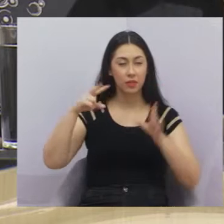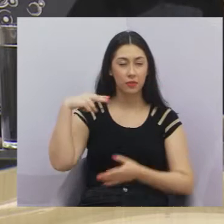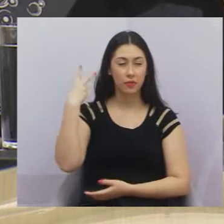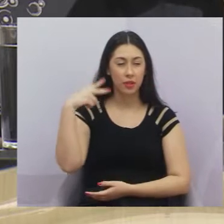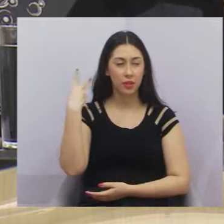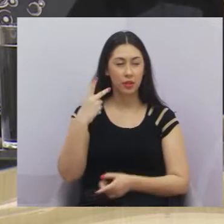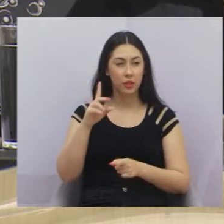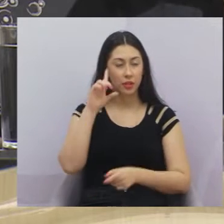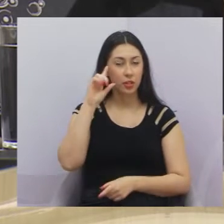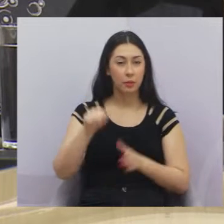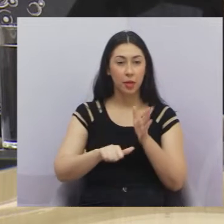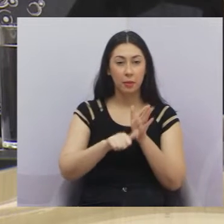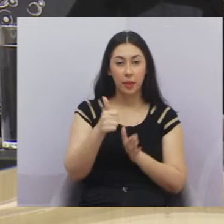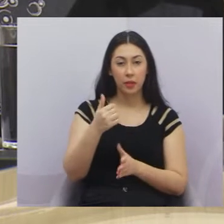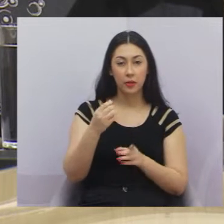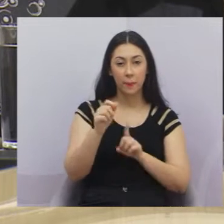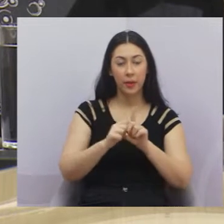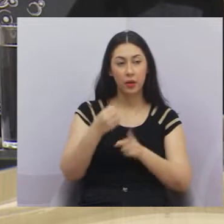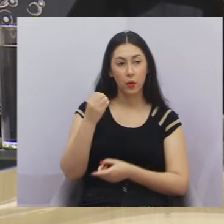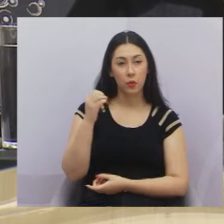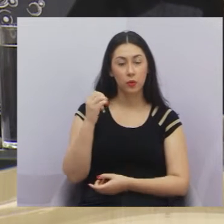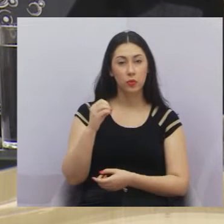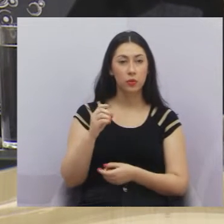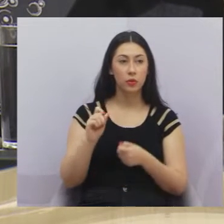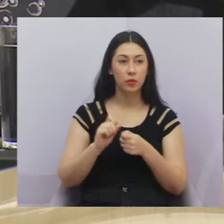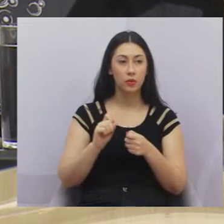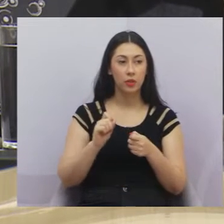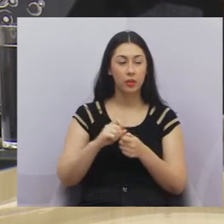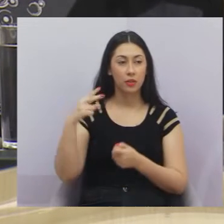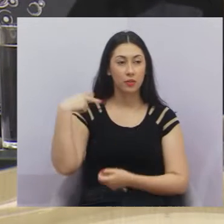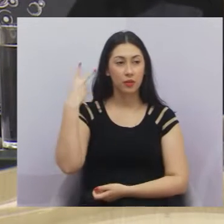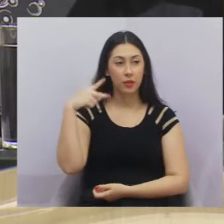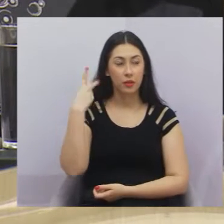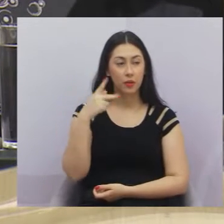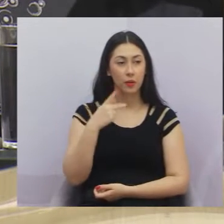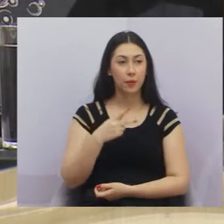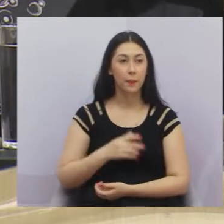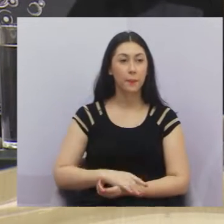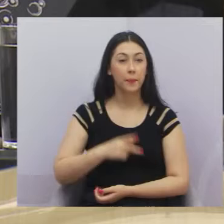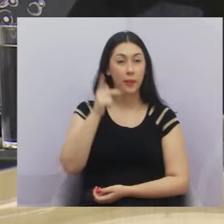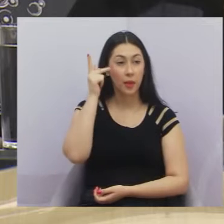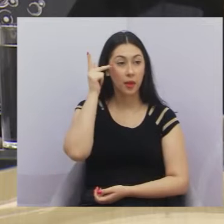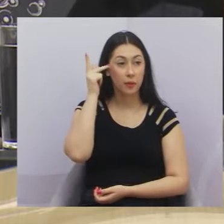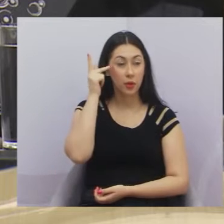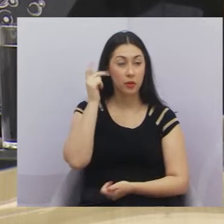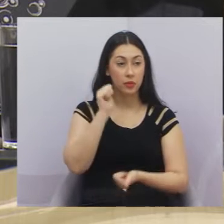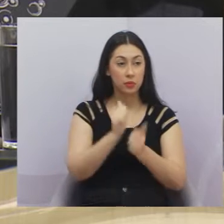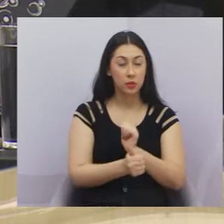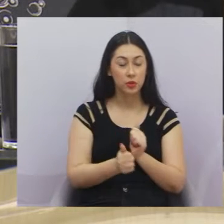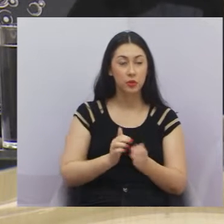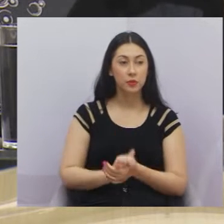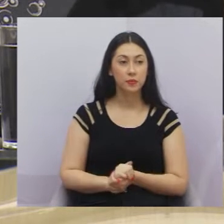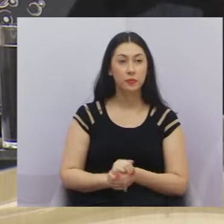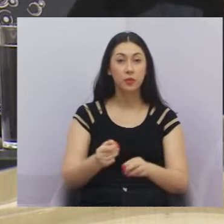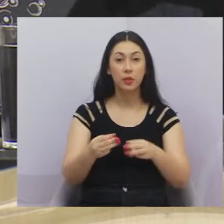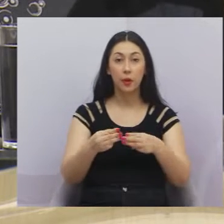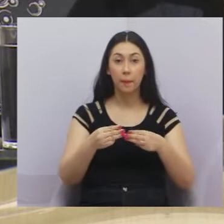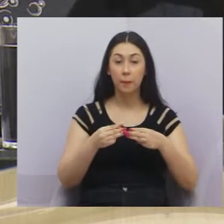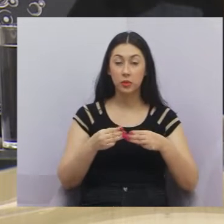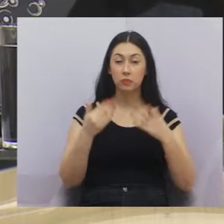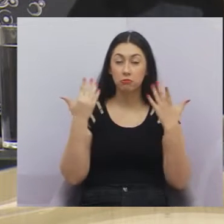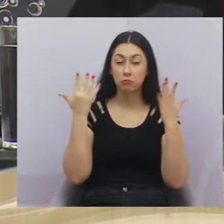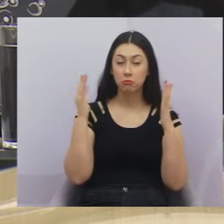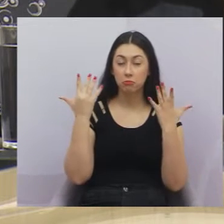1º de outubro. Autoria Paulinho do Esporte. Moção 480. Moção congratulatória e menção de